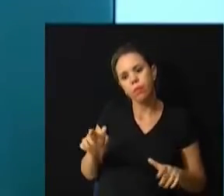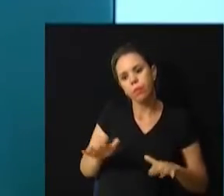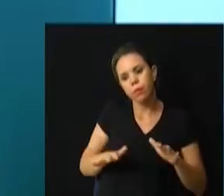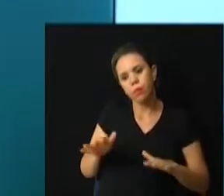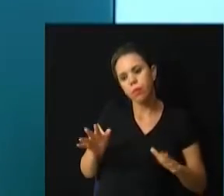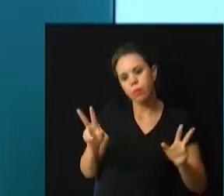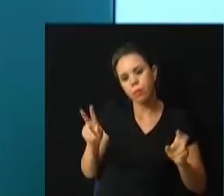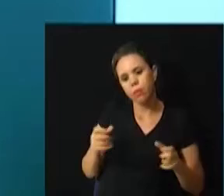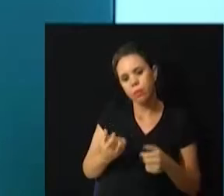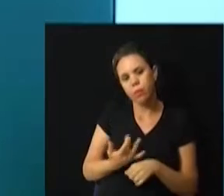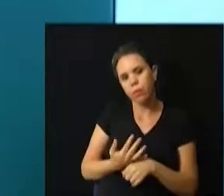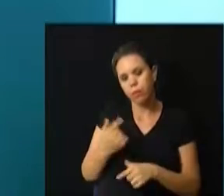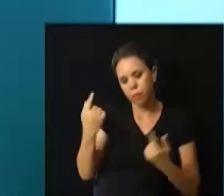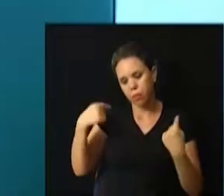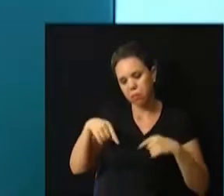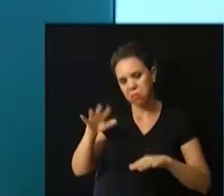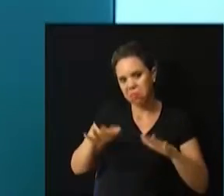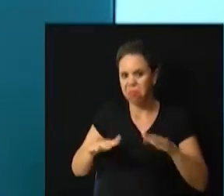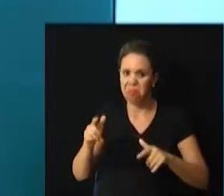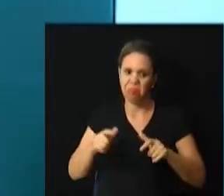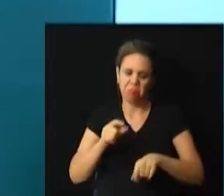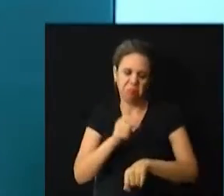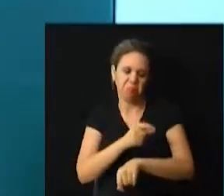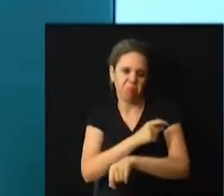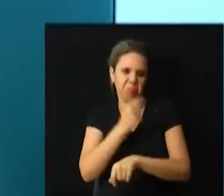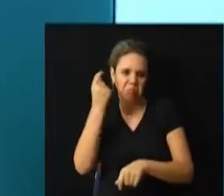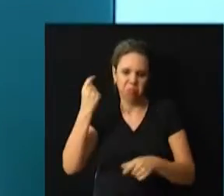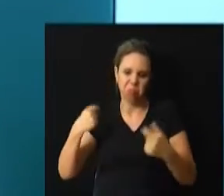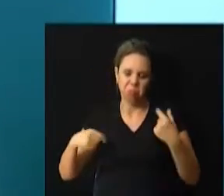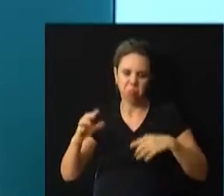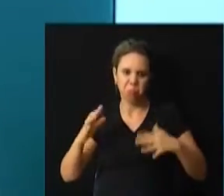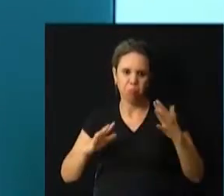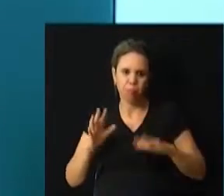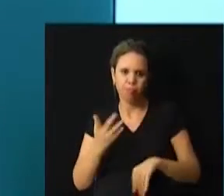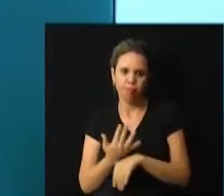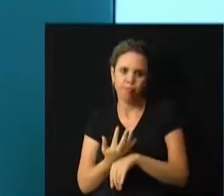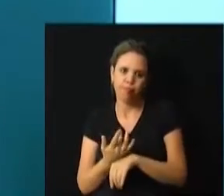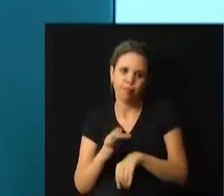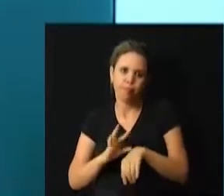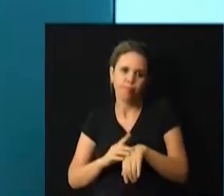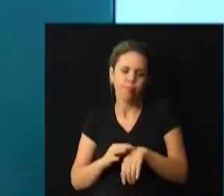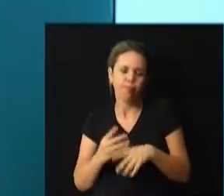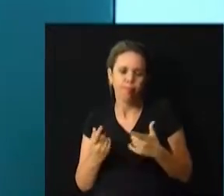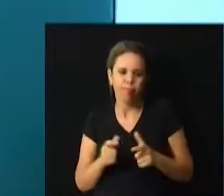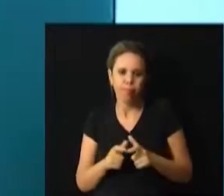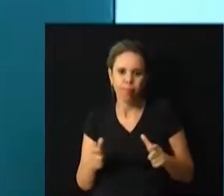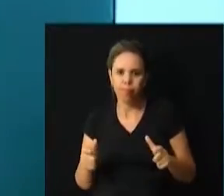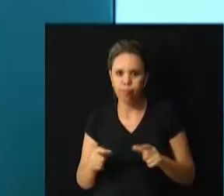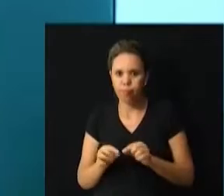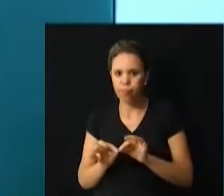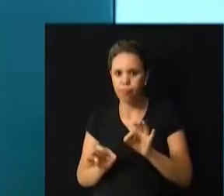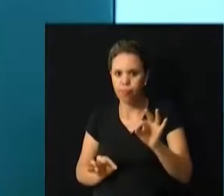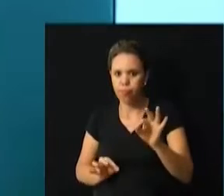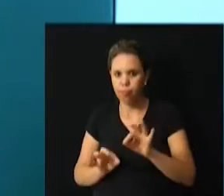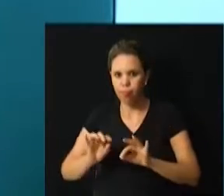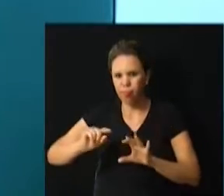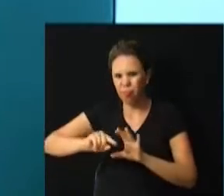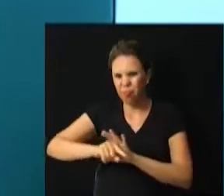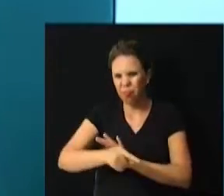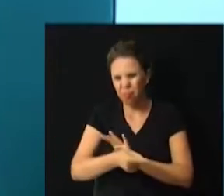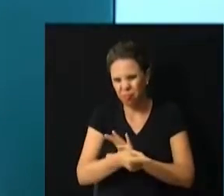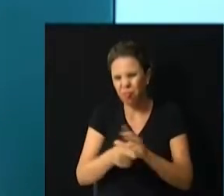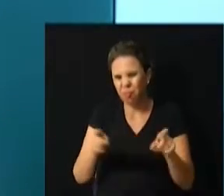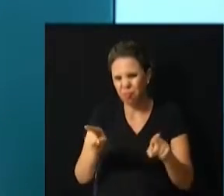área absoluta, não, em área relativa, sim. Então, essa queimadura em extensão é maior